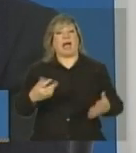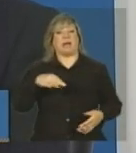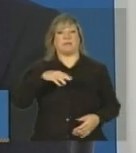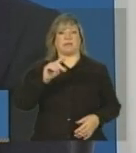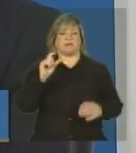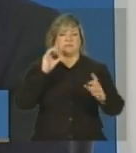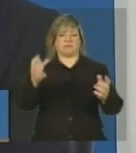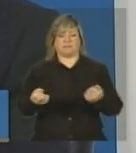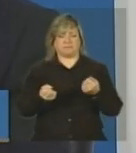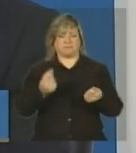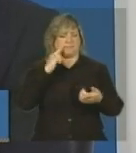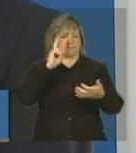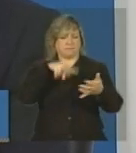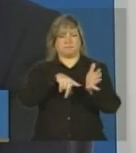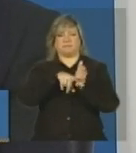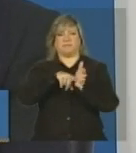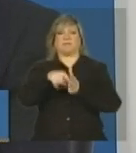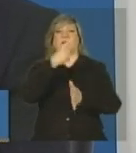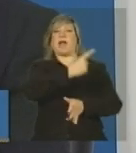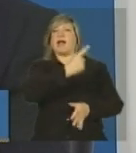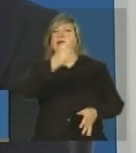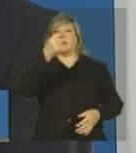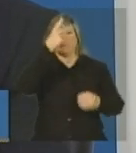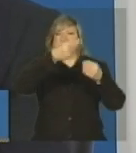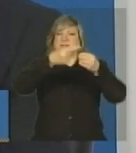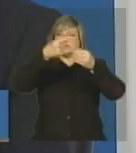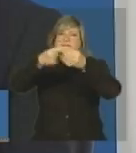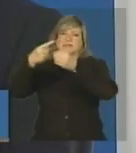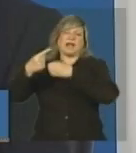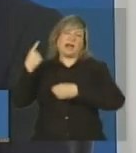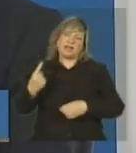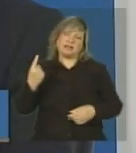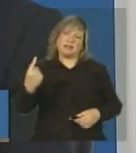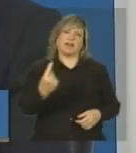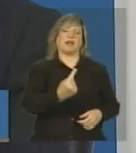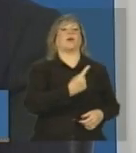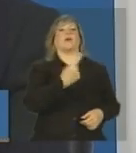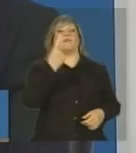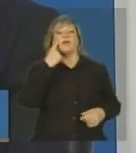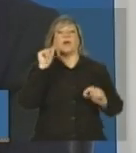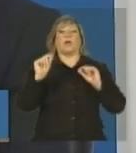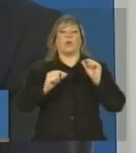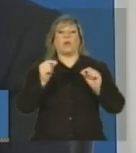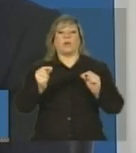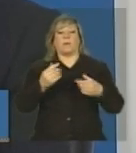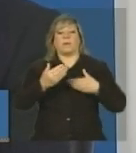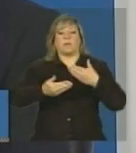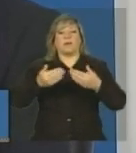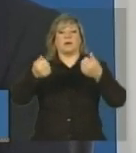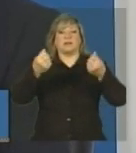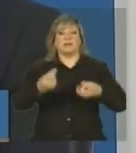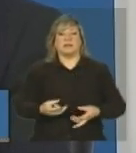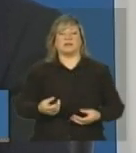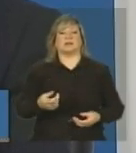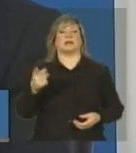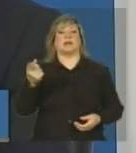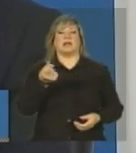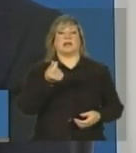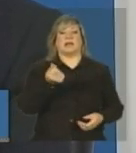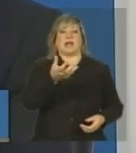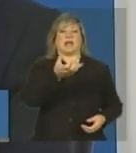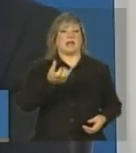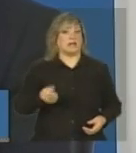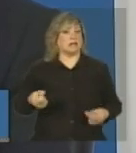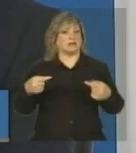pega município por município, recomendação por recomendação, no caso de ter processo de recebimento indevido de benefício